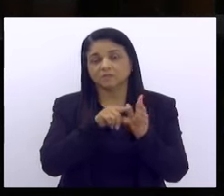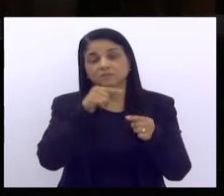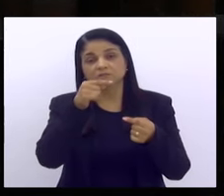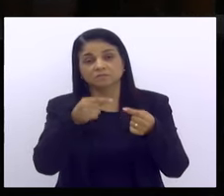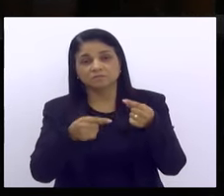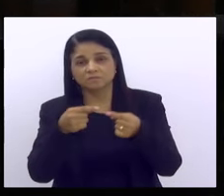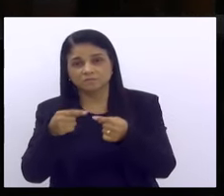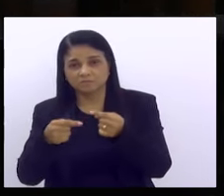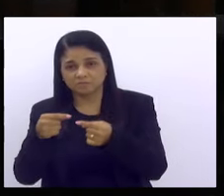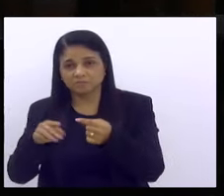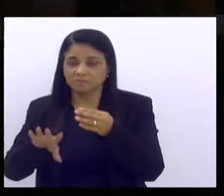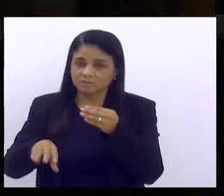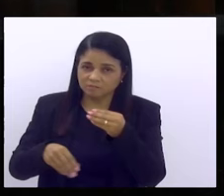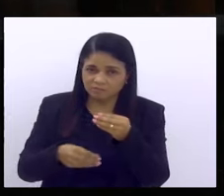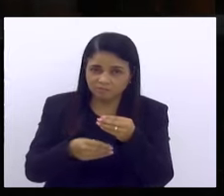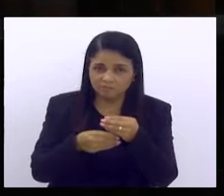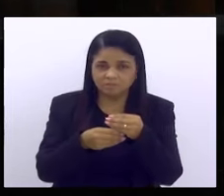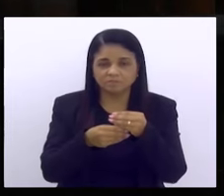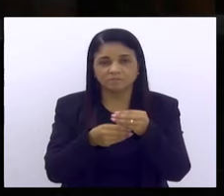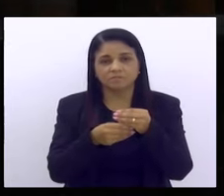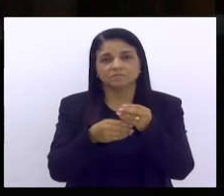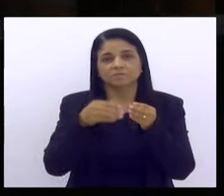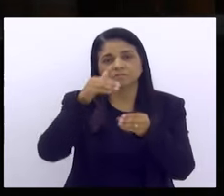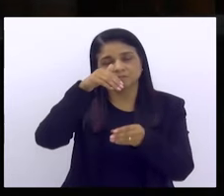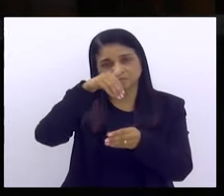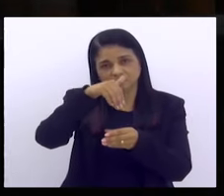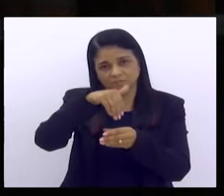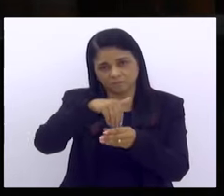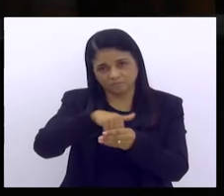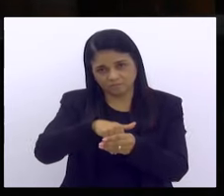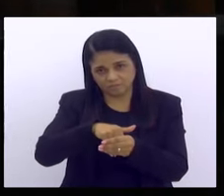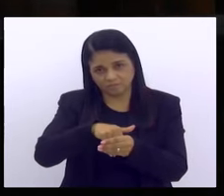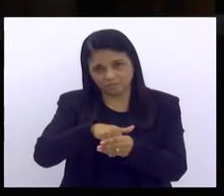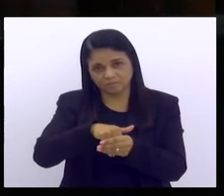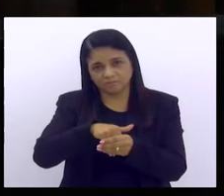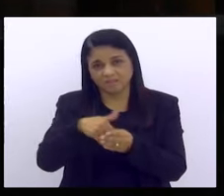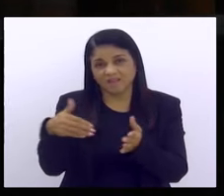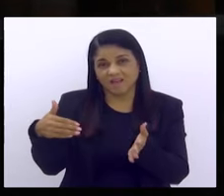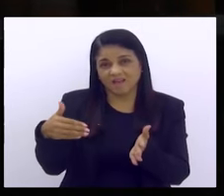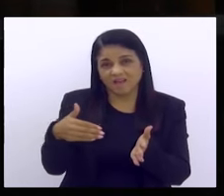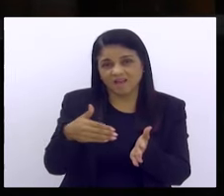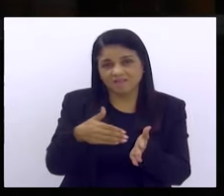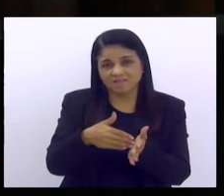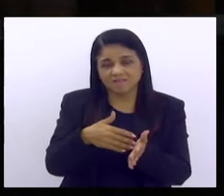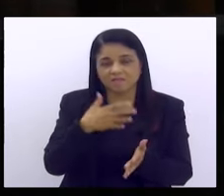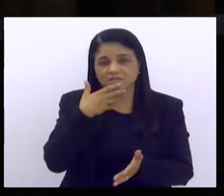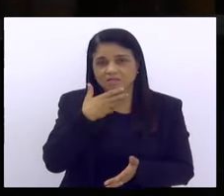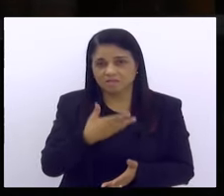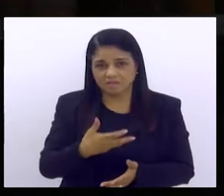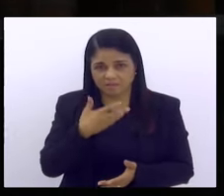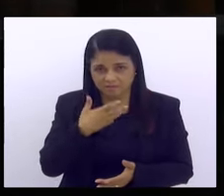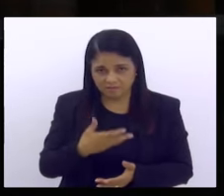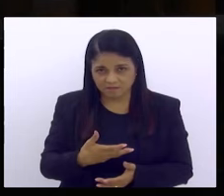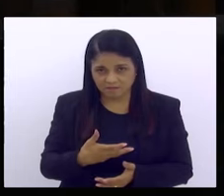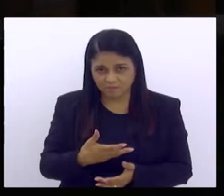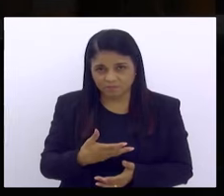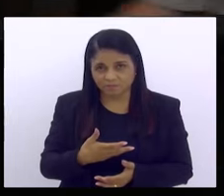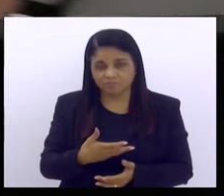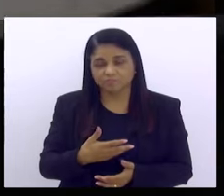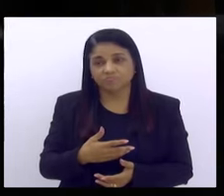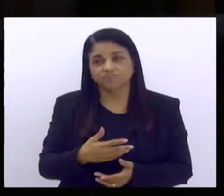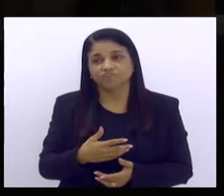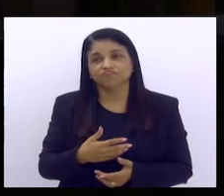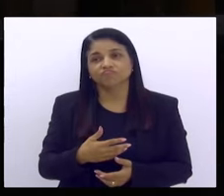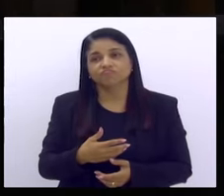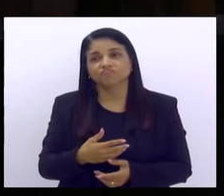discutidos, emendados e votados até o final do ano. Isto é, temos